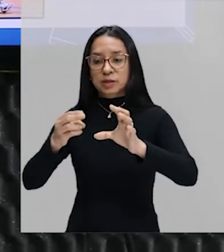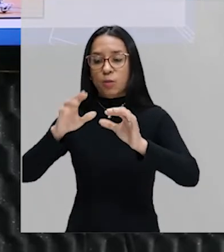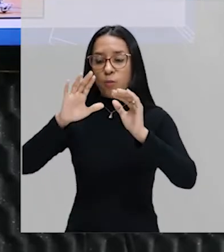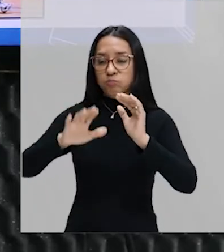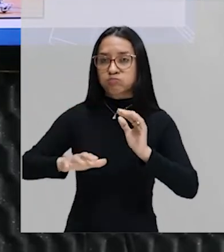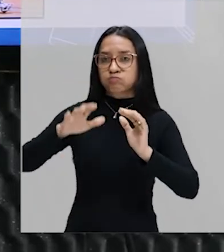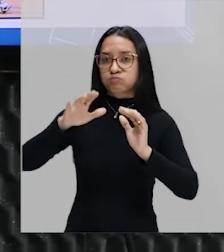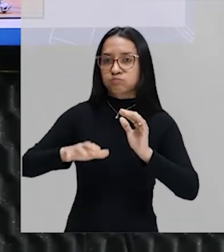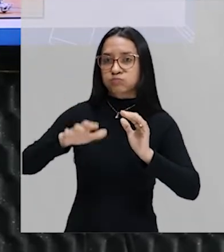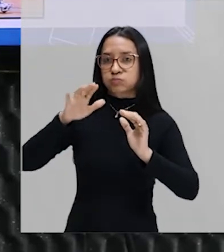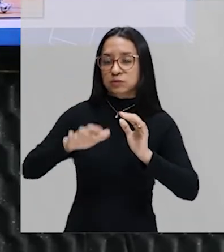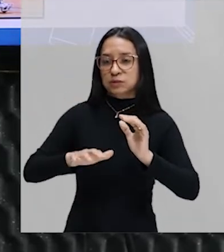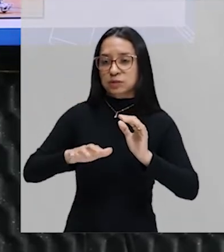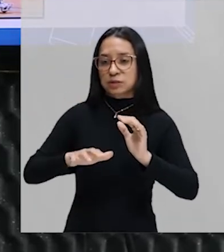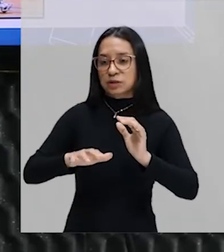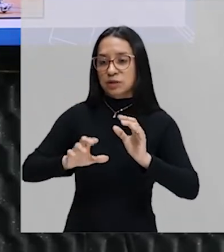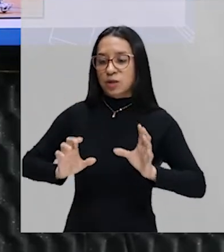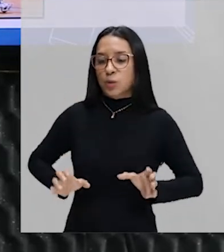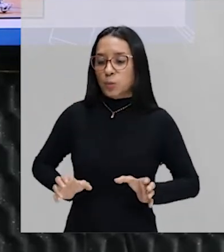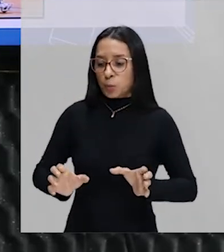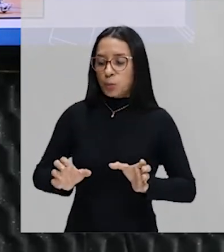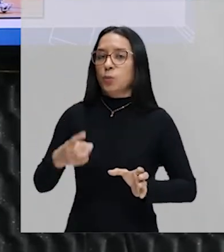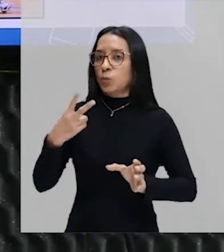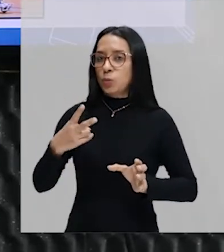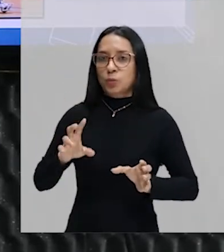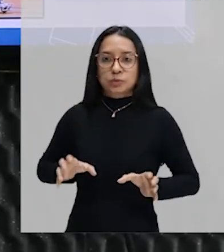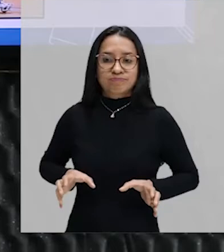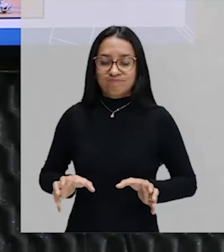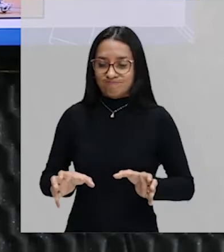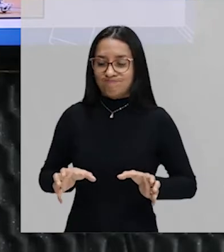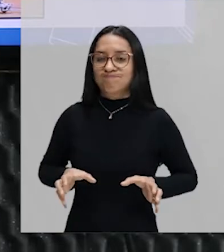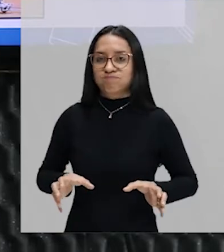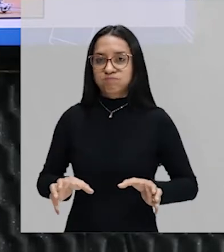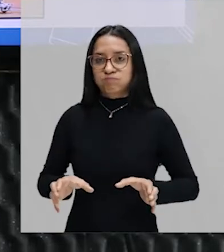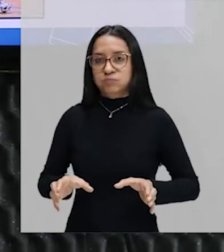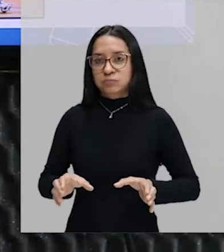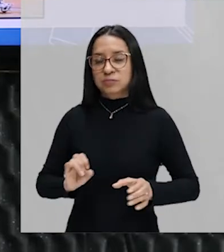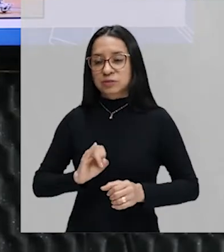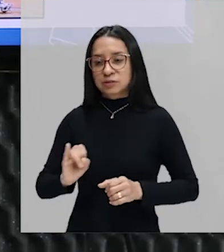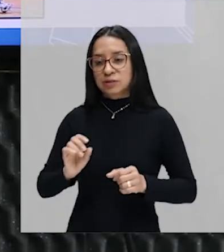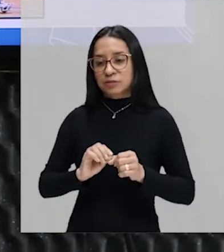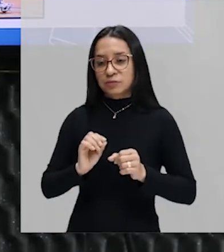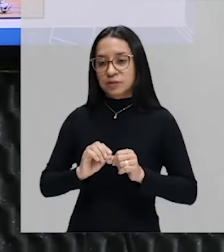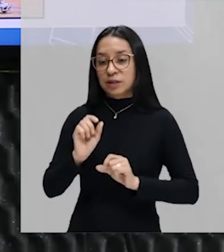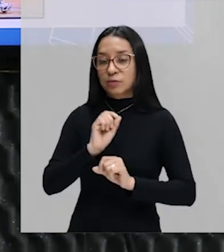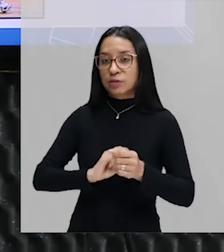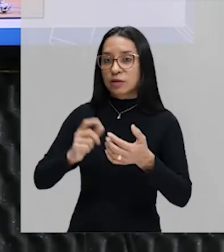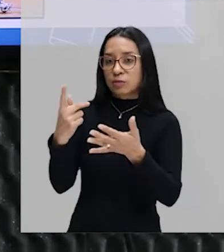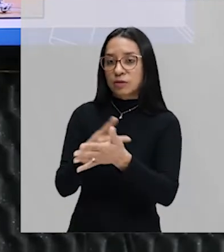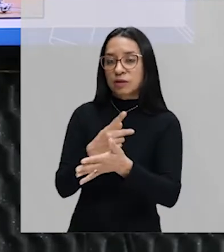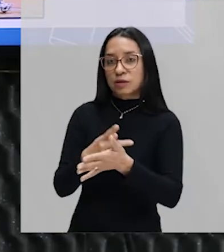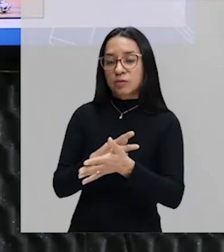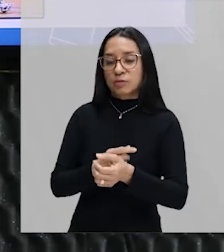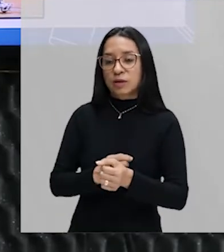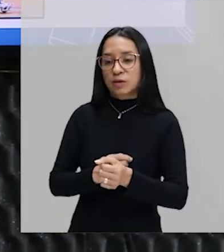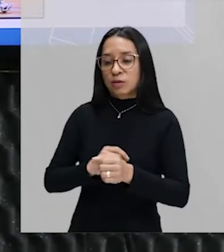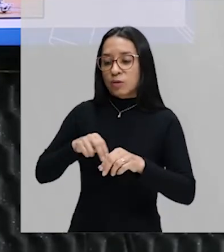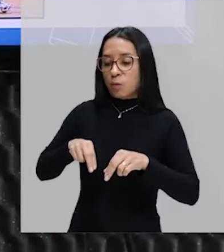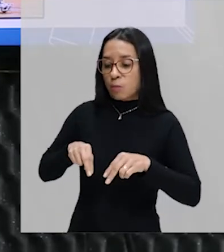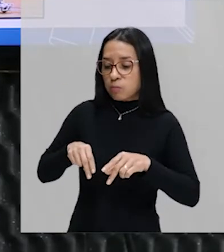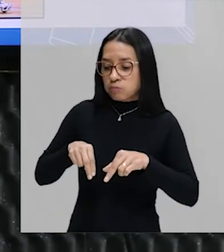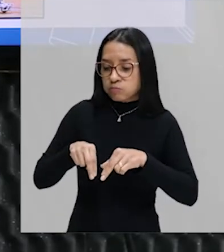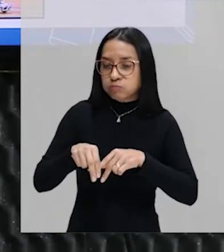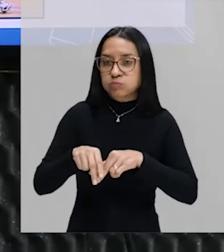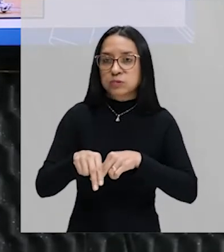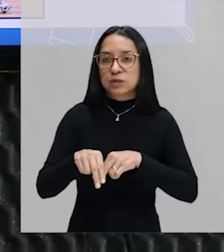quica a bola. Ele não pode dar mais de 2 impulsões. Se ele fizer isso, é uma infração, é como se fosse a andada lá no